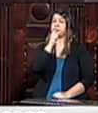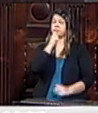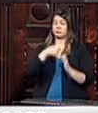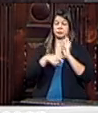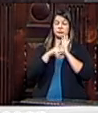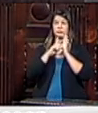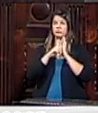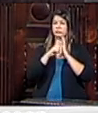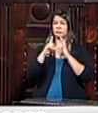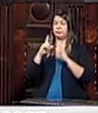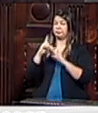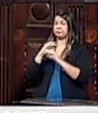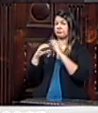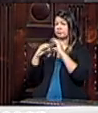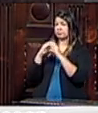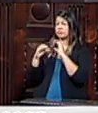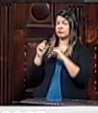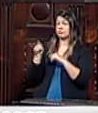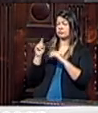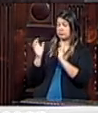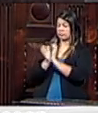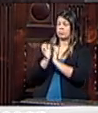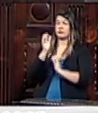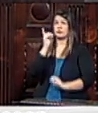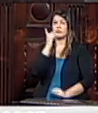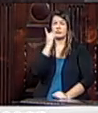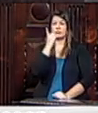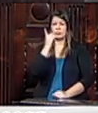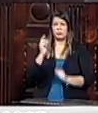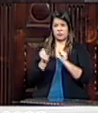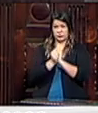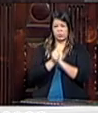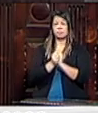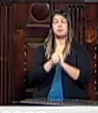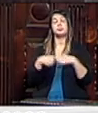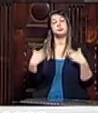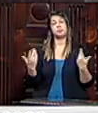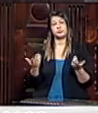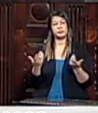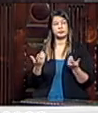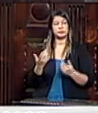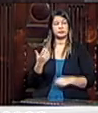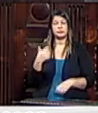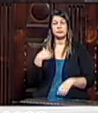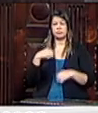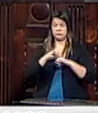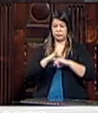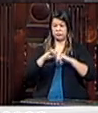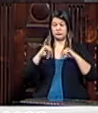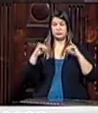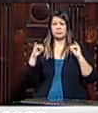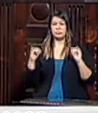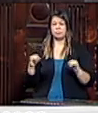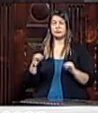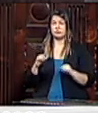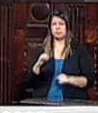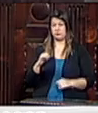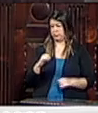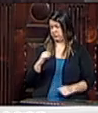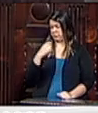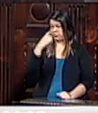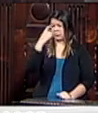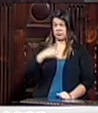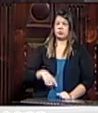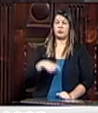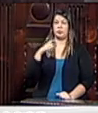consultar o conjunto dos parlamentares. Então está aqui publicamente a posição do